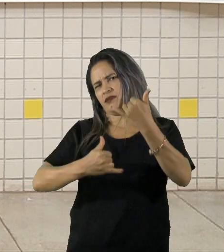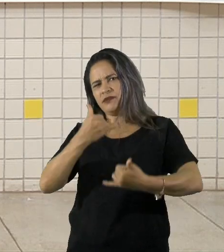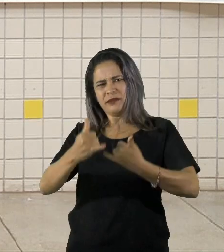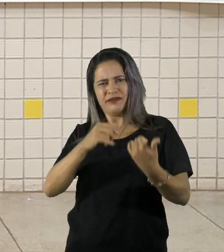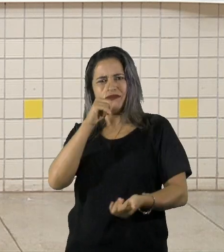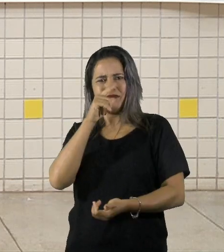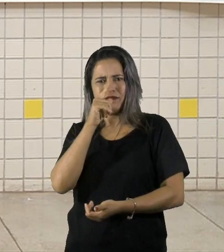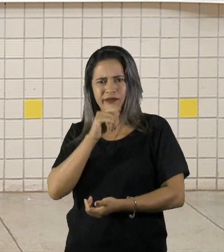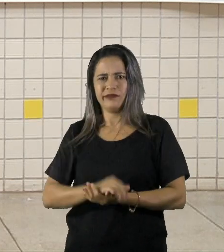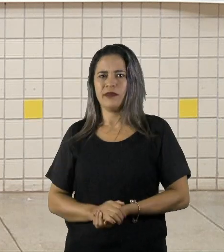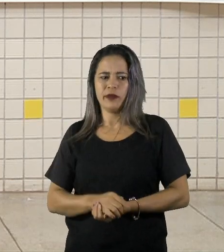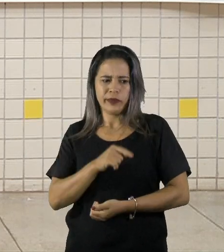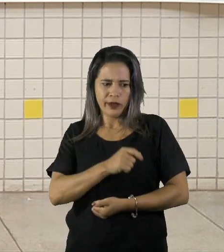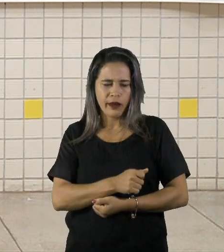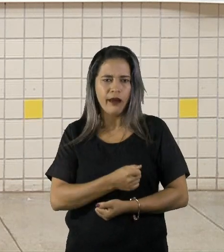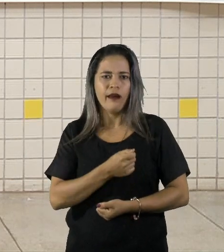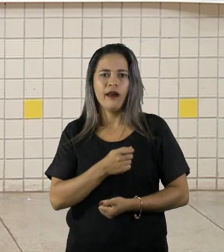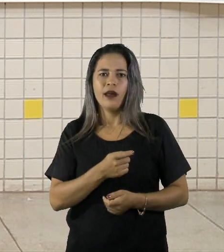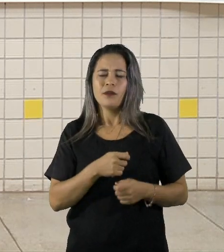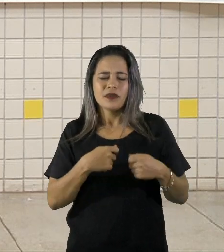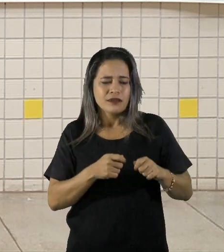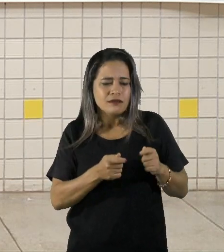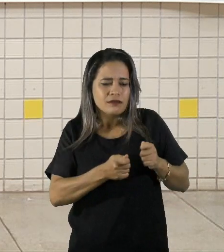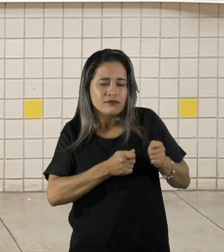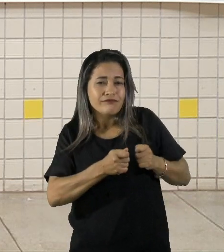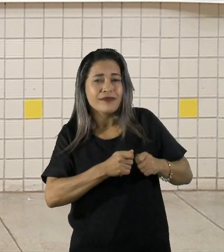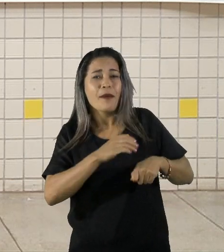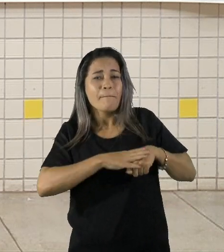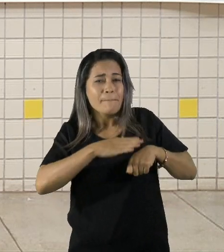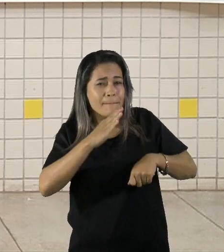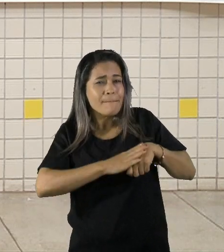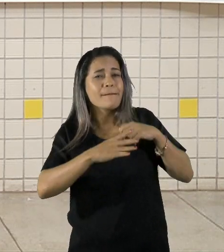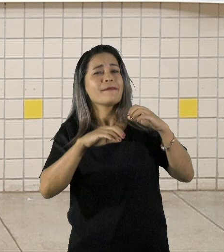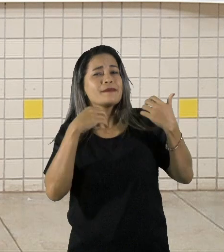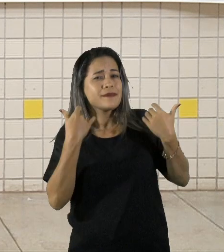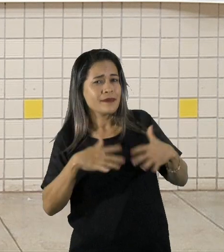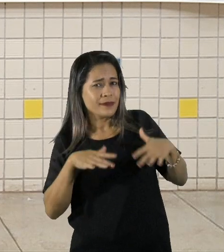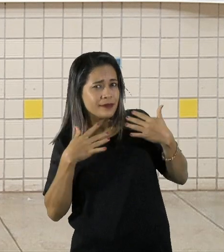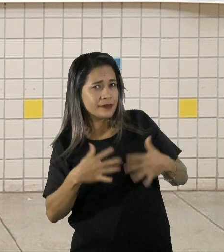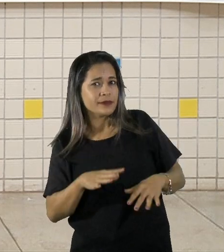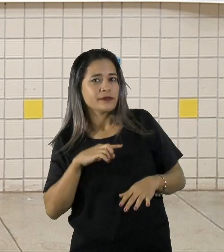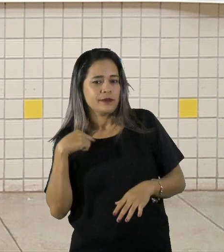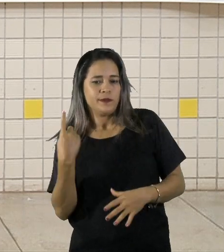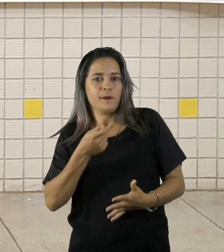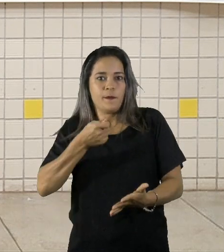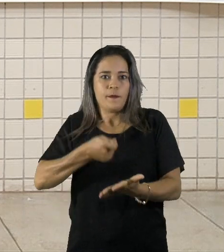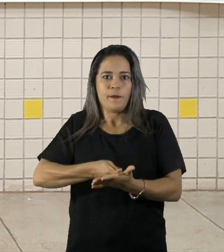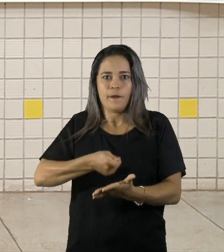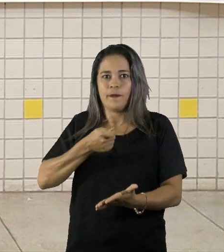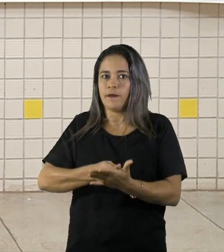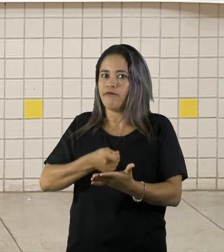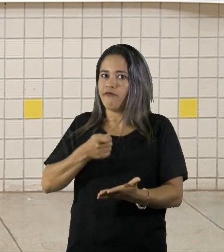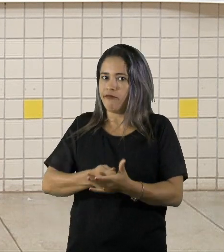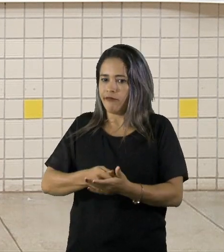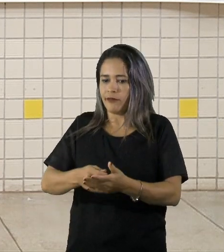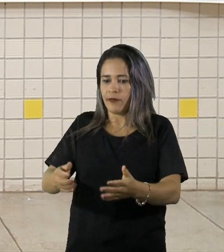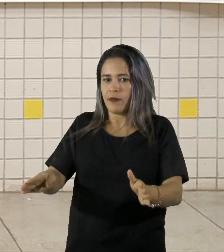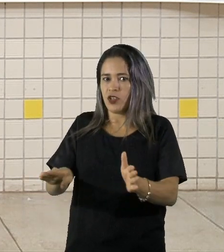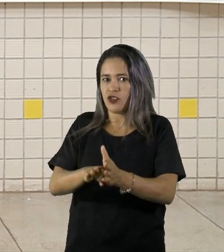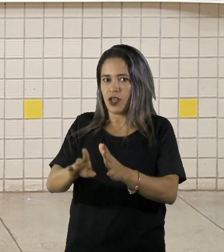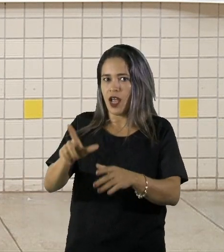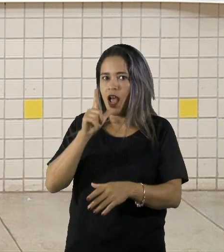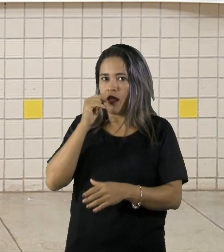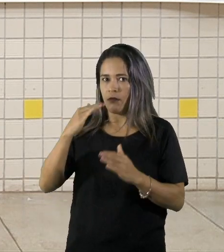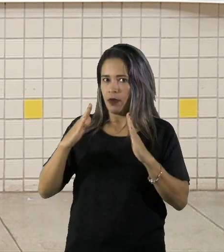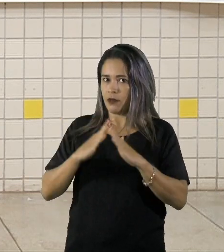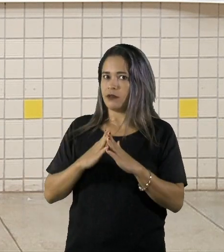é um recurso precioso e cada vez mais caro, porque nós pagamos pelo fornecimento dessa água e